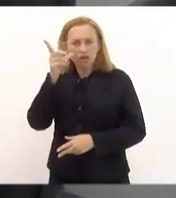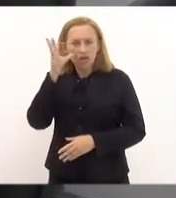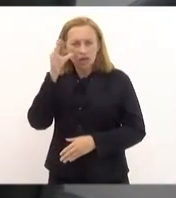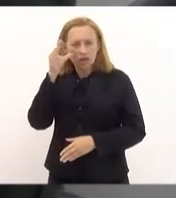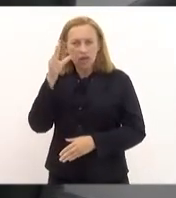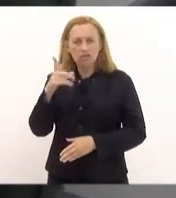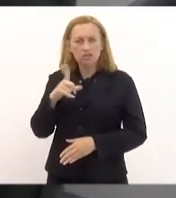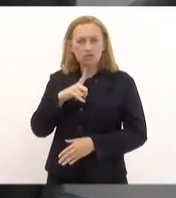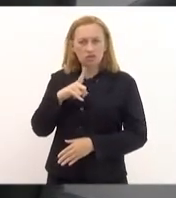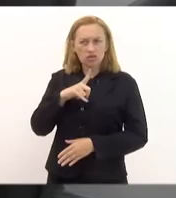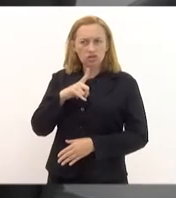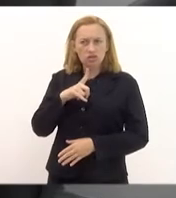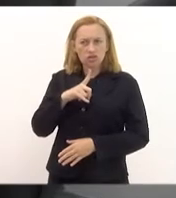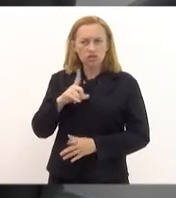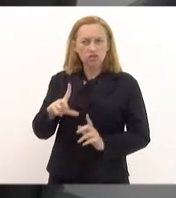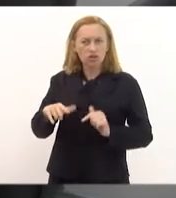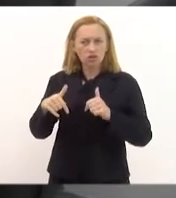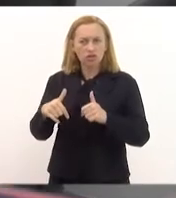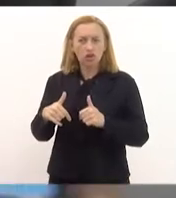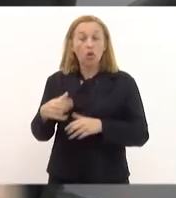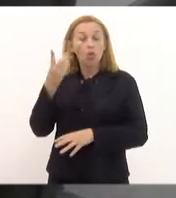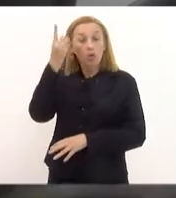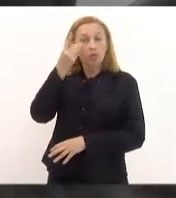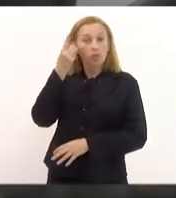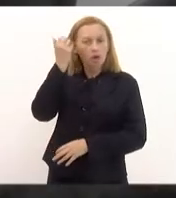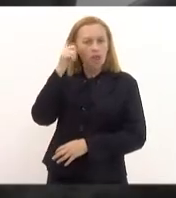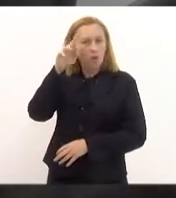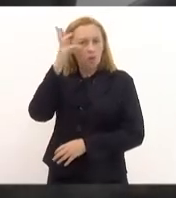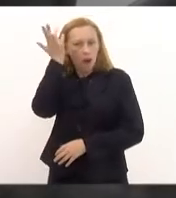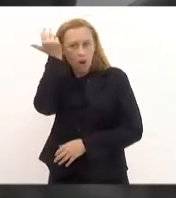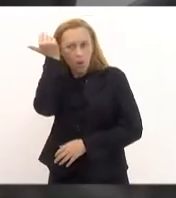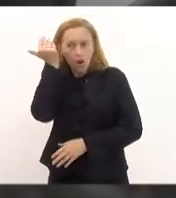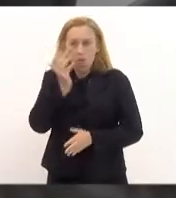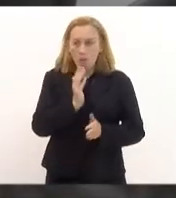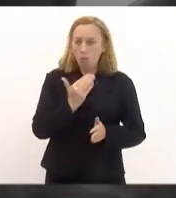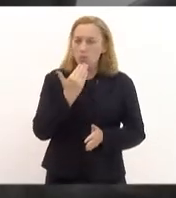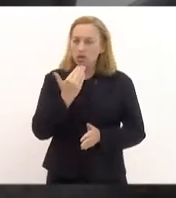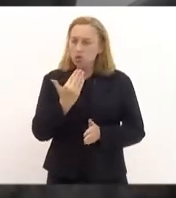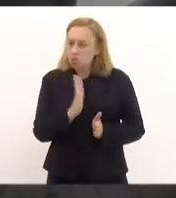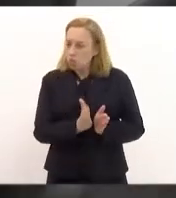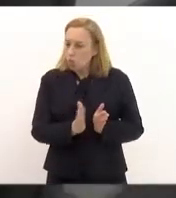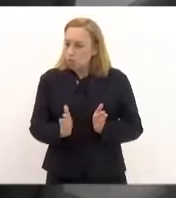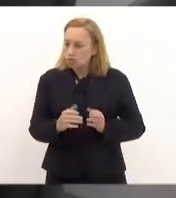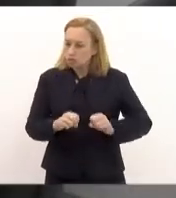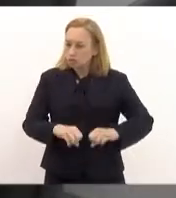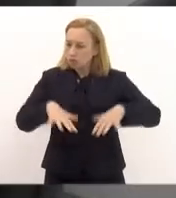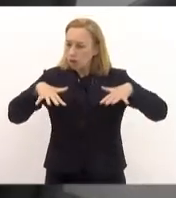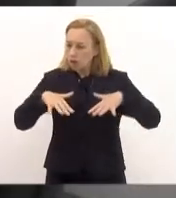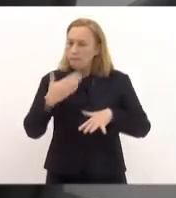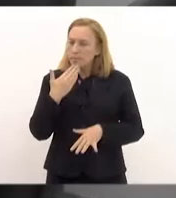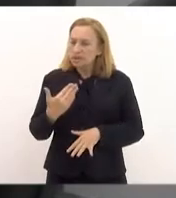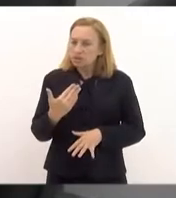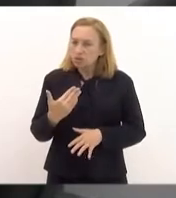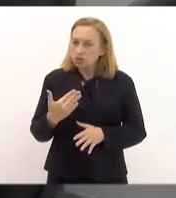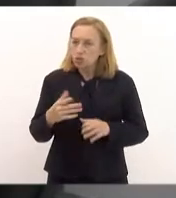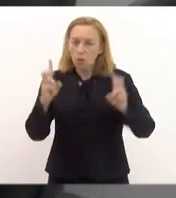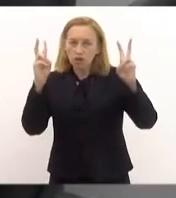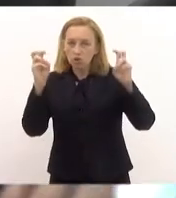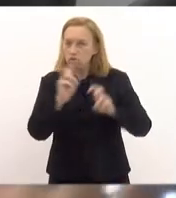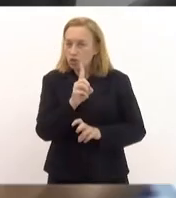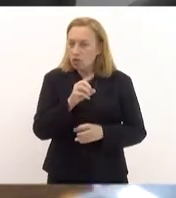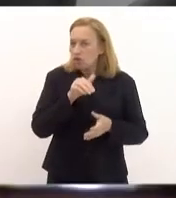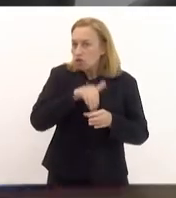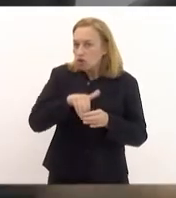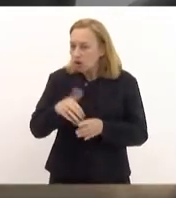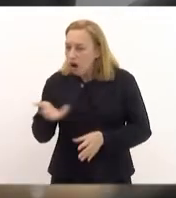de caixa, o deputado Eliomar Coelho fez uma questão de ordem à época em plenário, pedindo que a matéria não fosse votada com aquela velocidade,